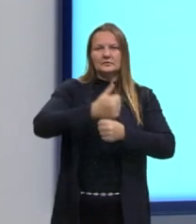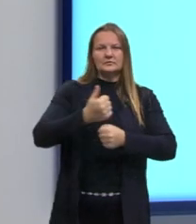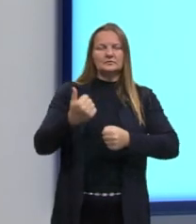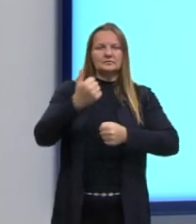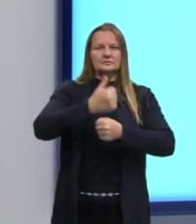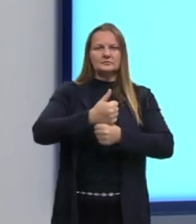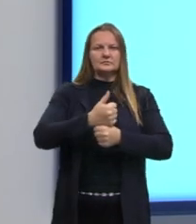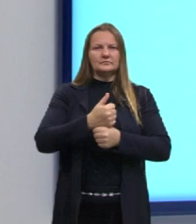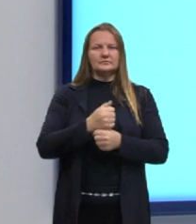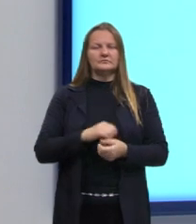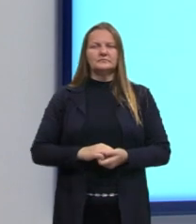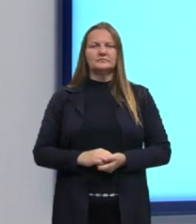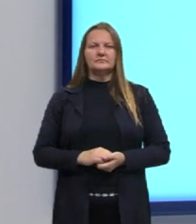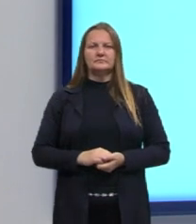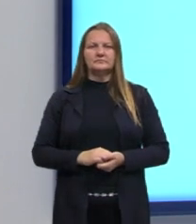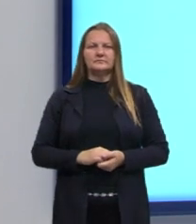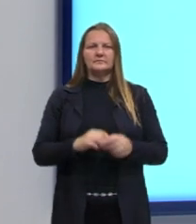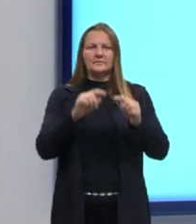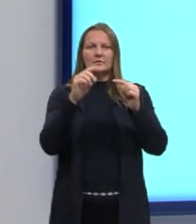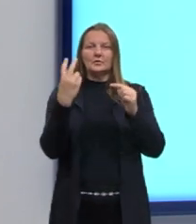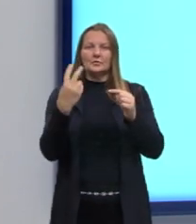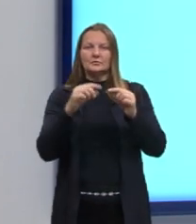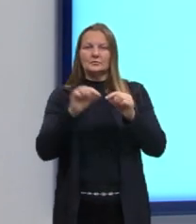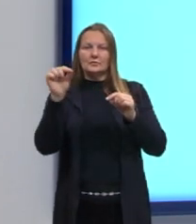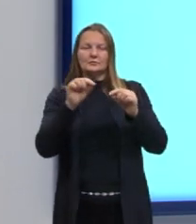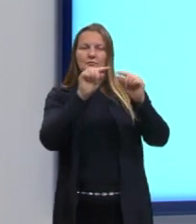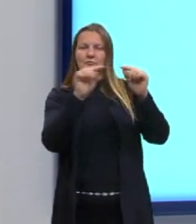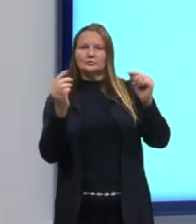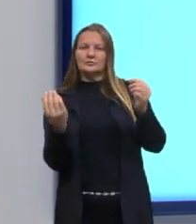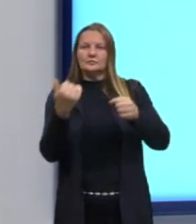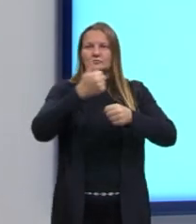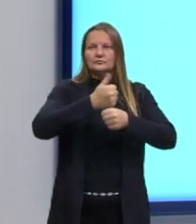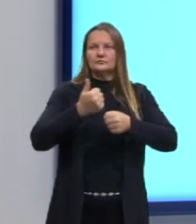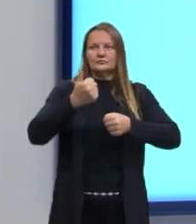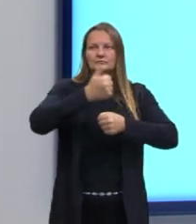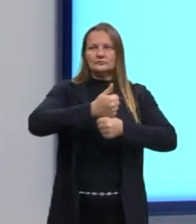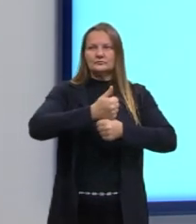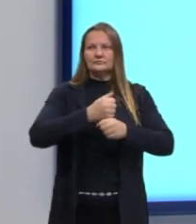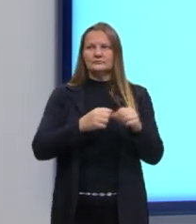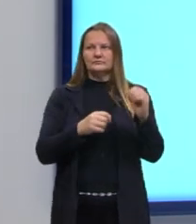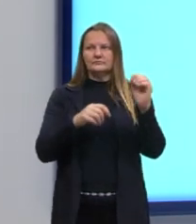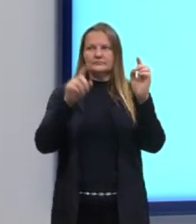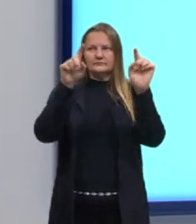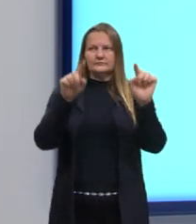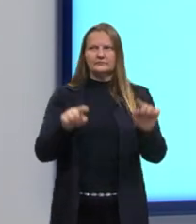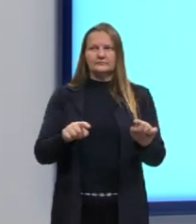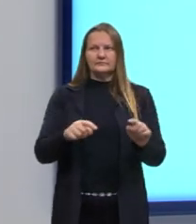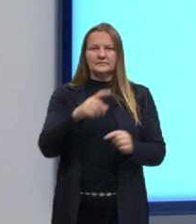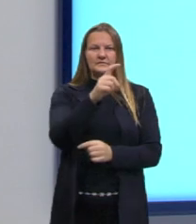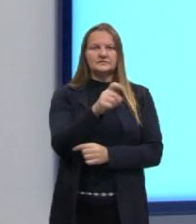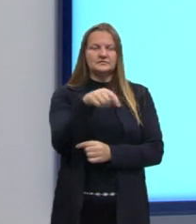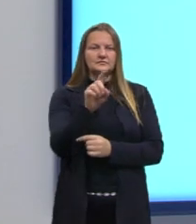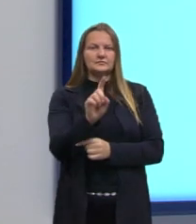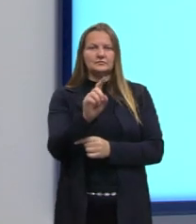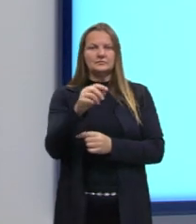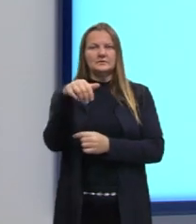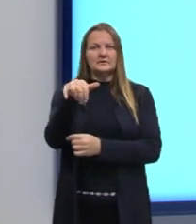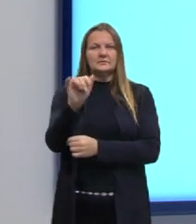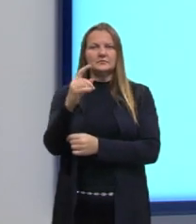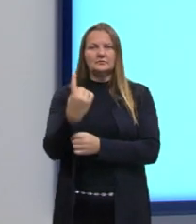pelas coordenadas dos outros dois pontos que nós temos então apresentação genérica tem X1